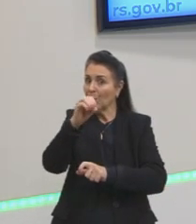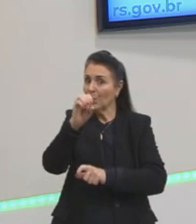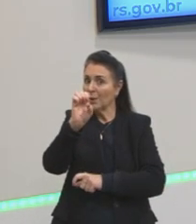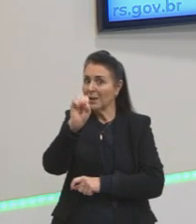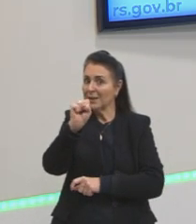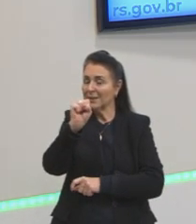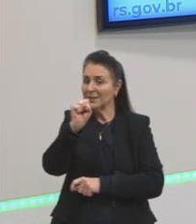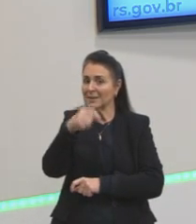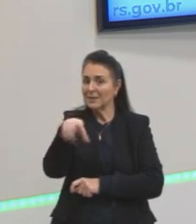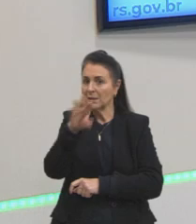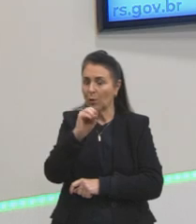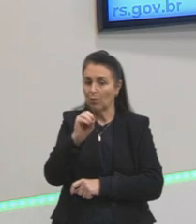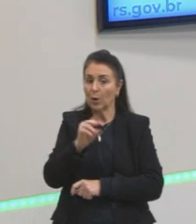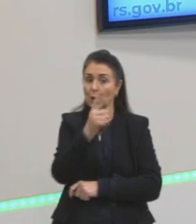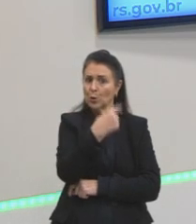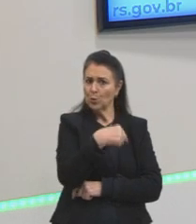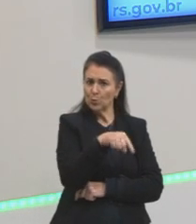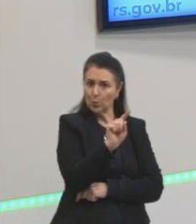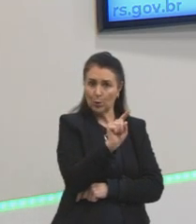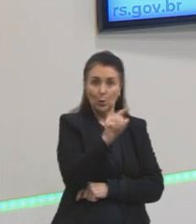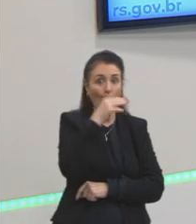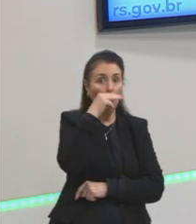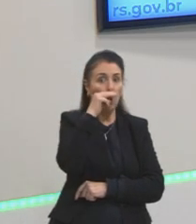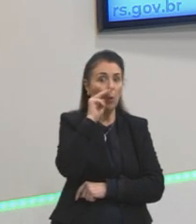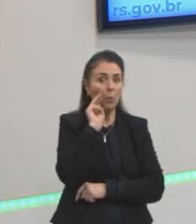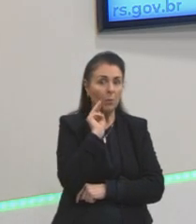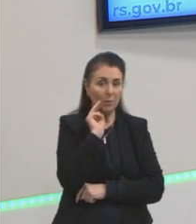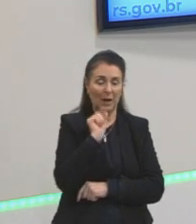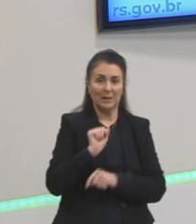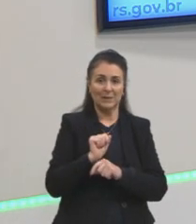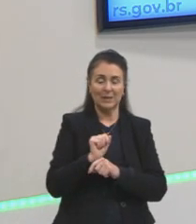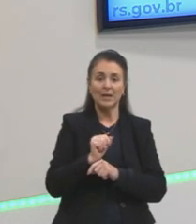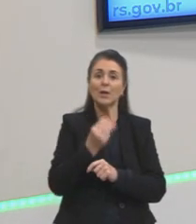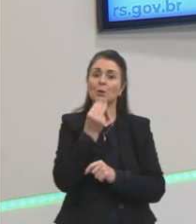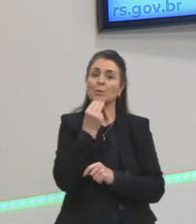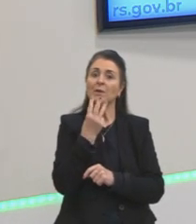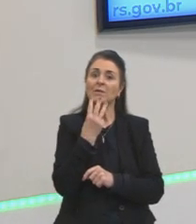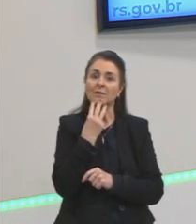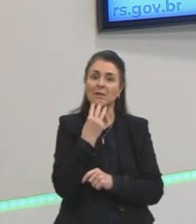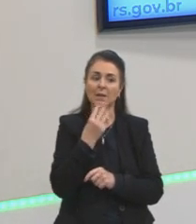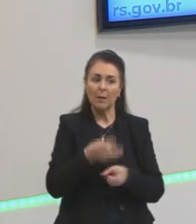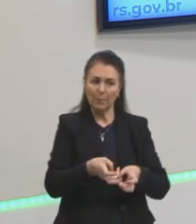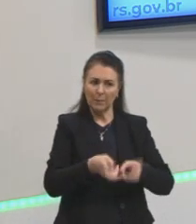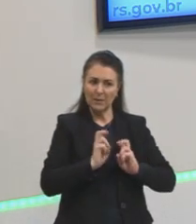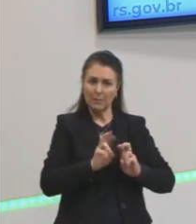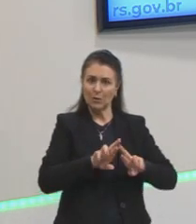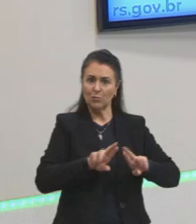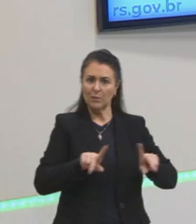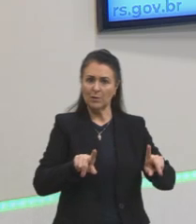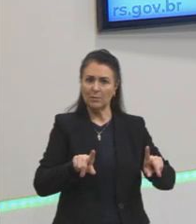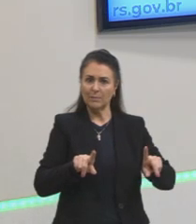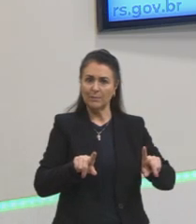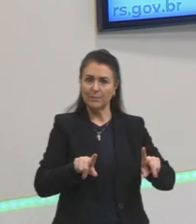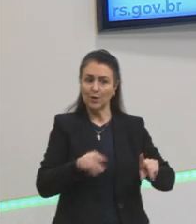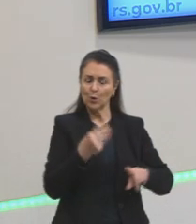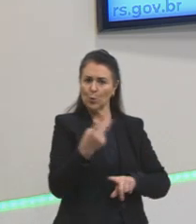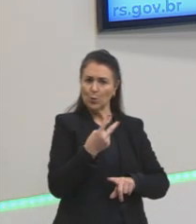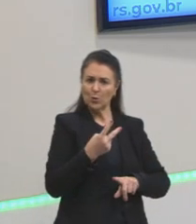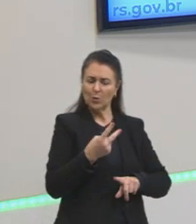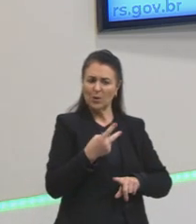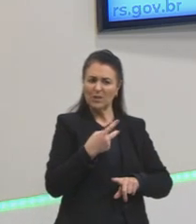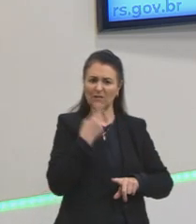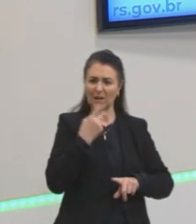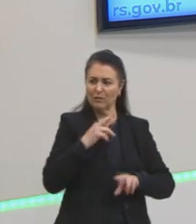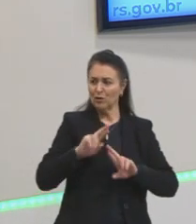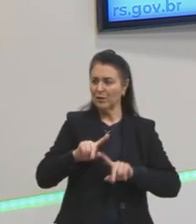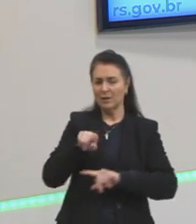o Max e o Max ver viu o trabalho com uma divisão social com uma disputa né olha o Marcos lá ver a sua cidade